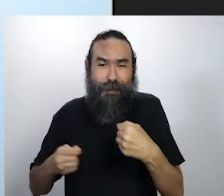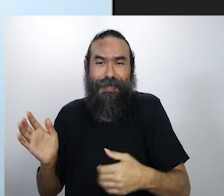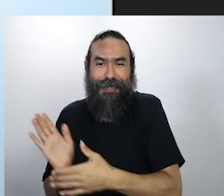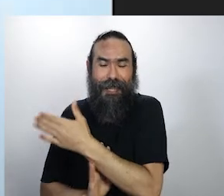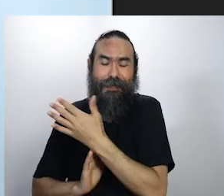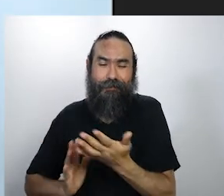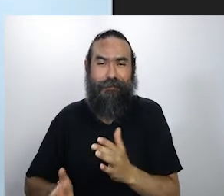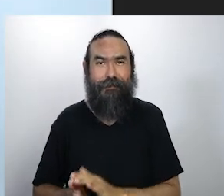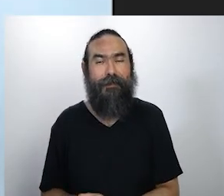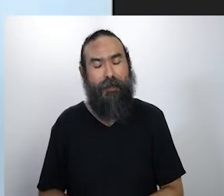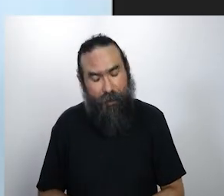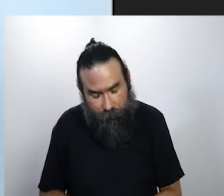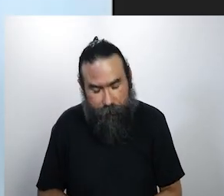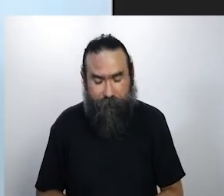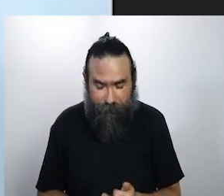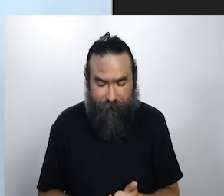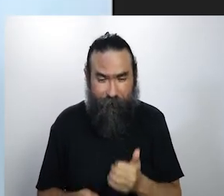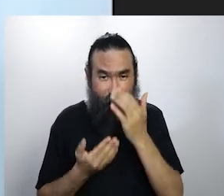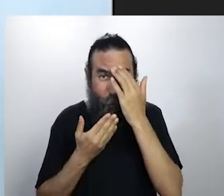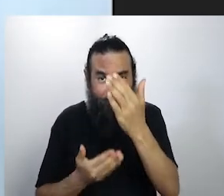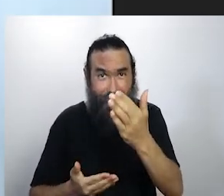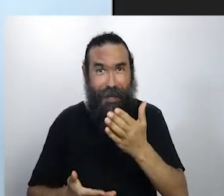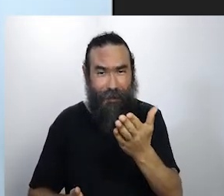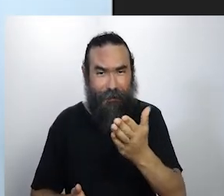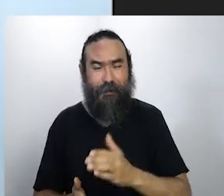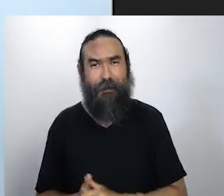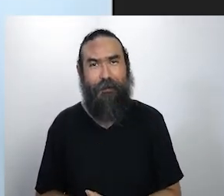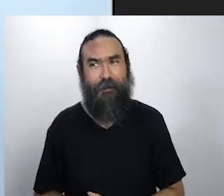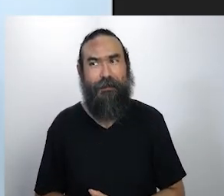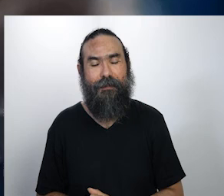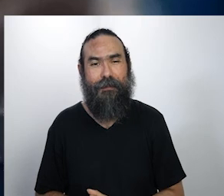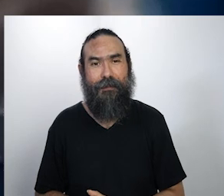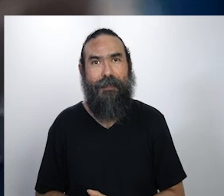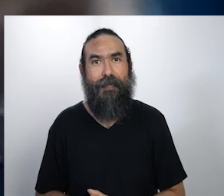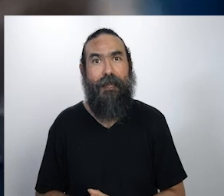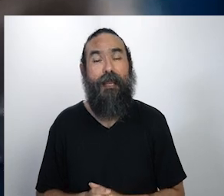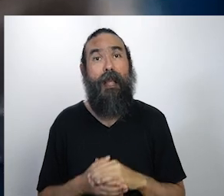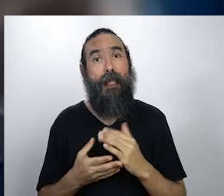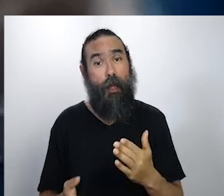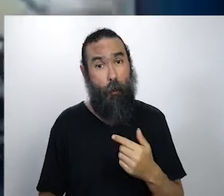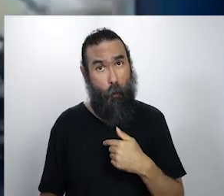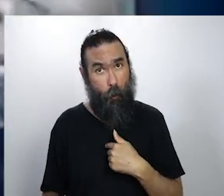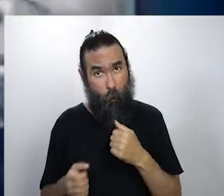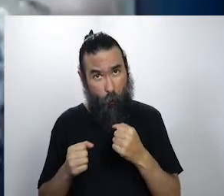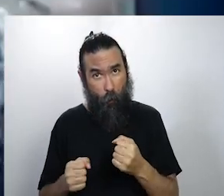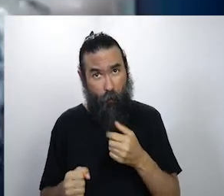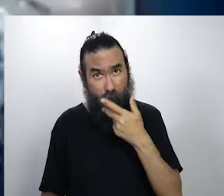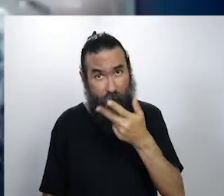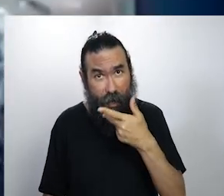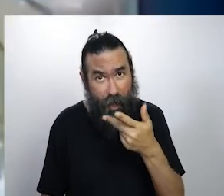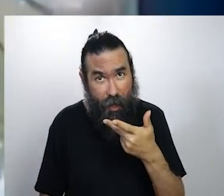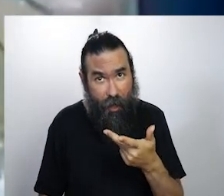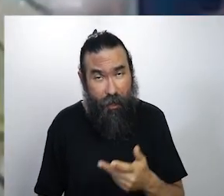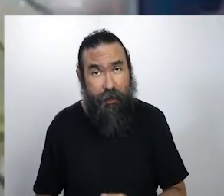Marisa, eu me inscrevi, posso falar? Sim. Eu não vi essa coisa.